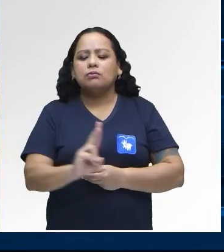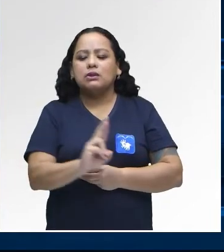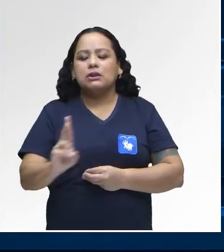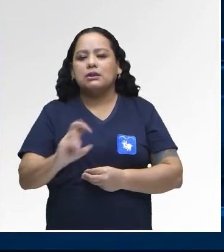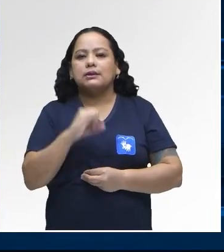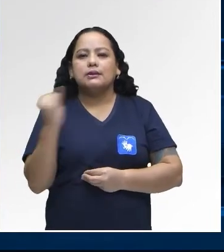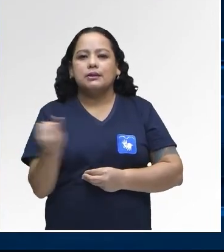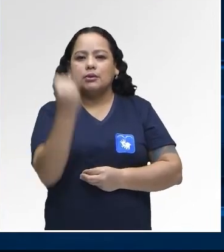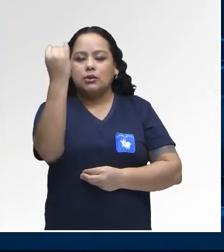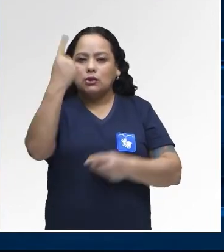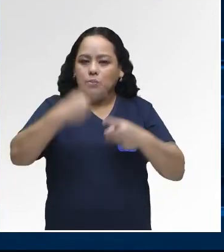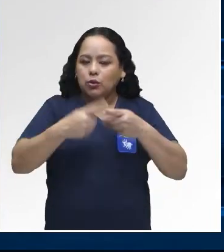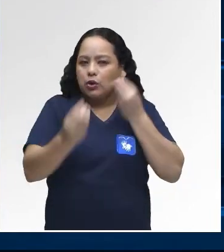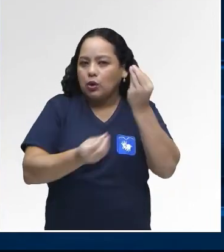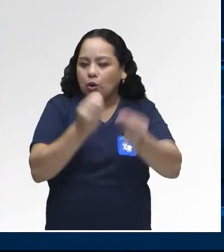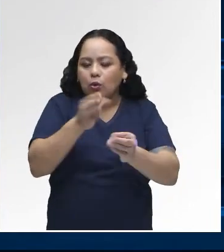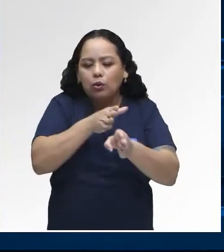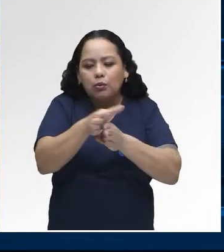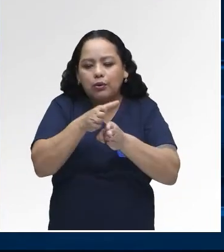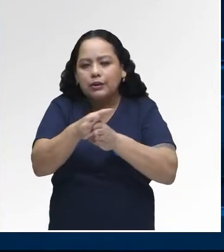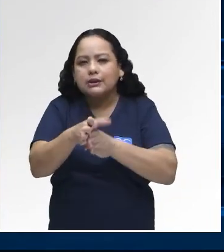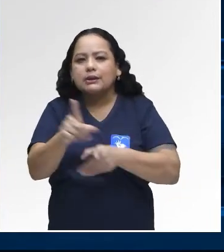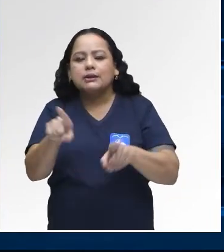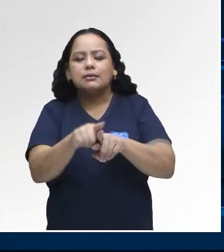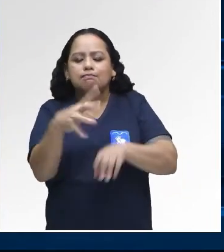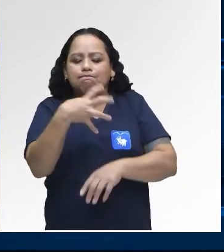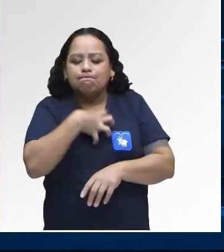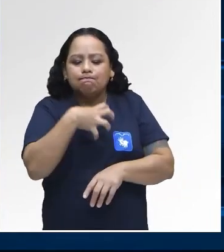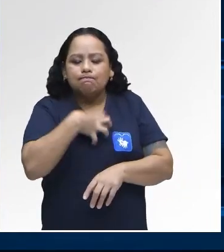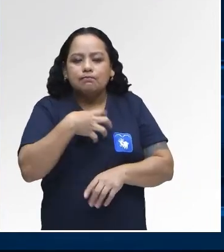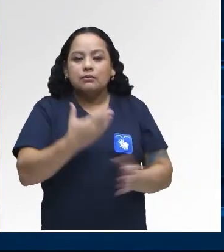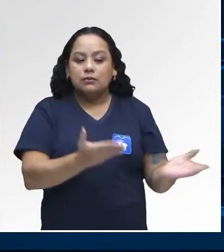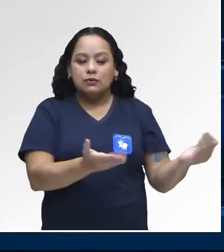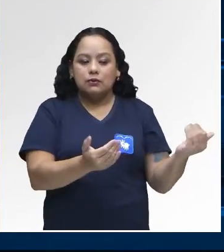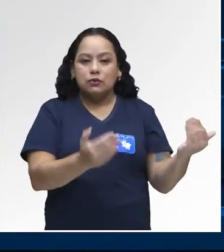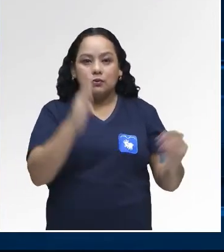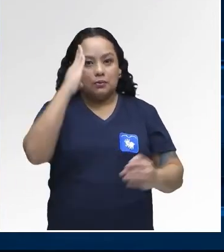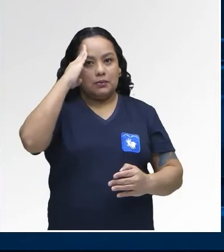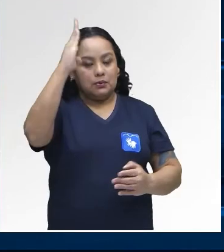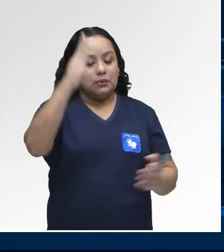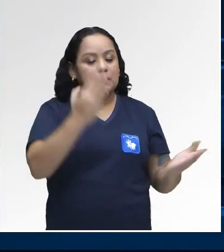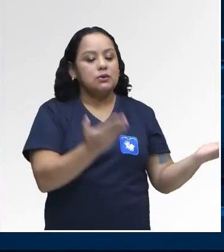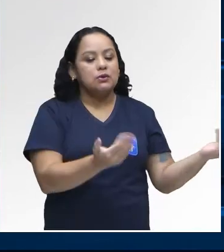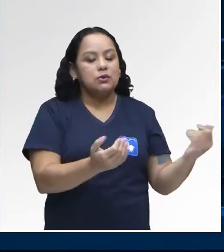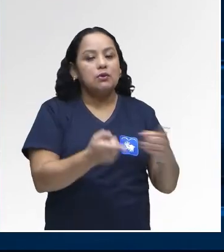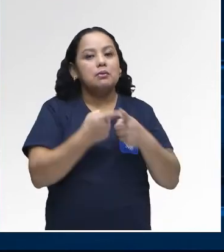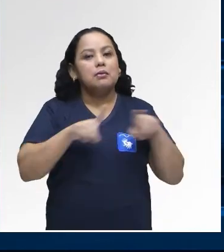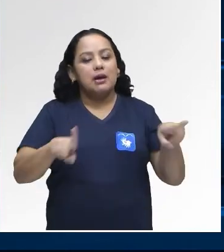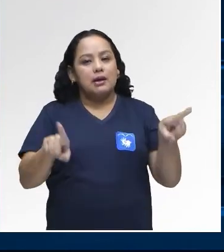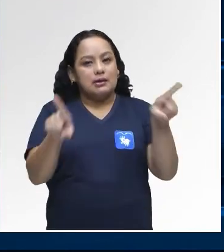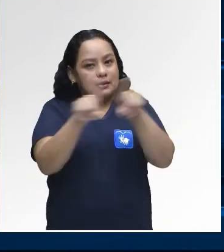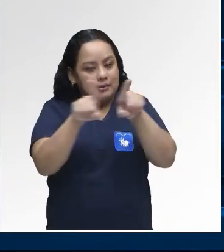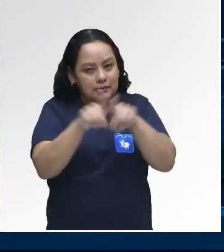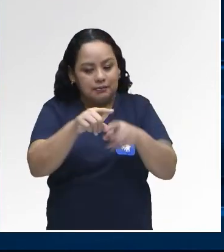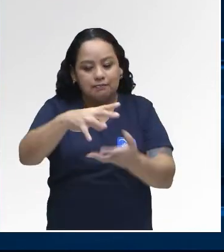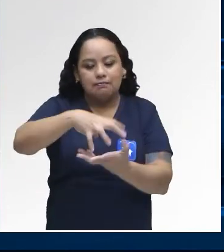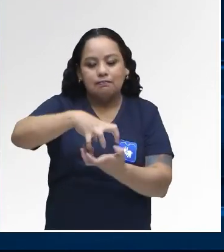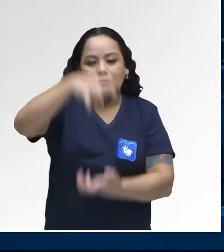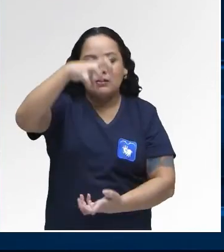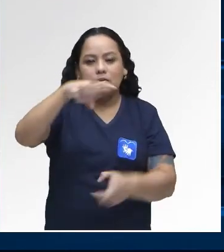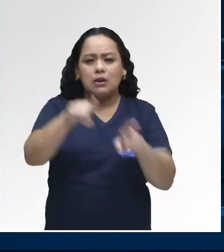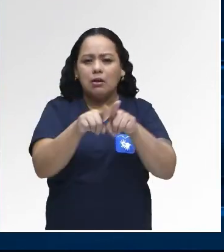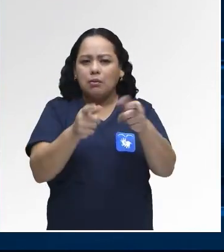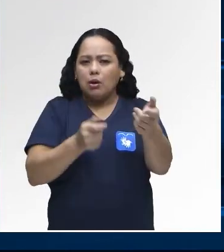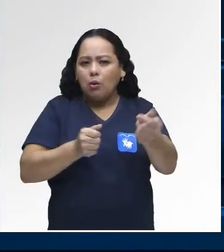para orientar, para sensibilizar os jovens, principalmente, mas também os adultos. O controle